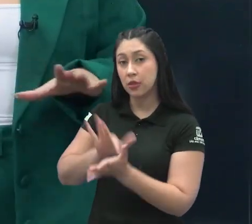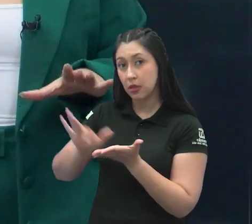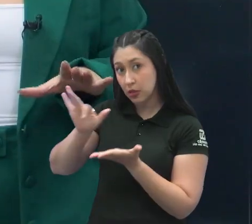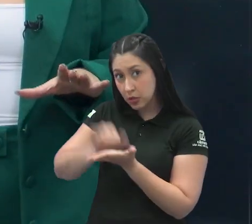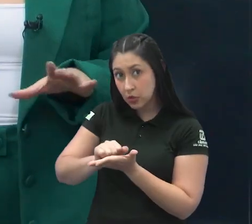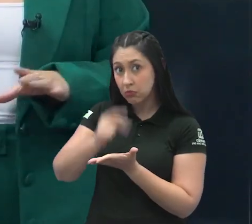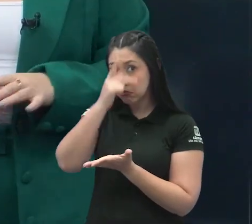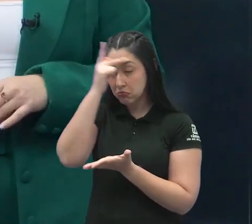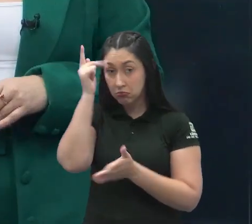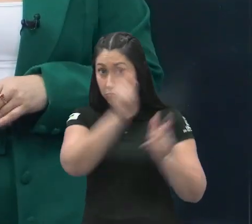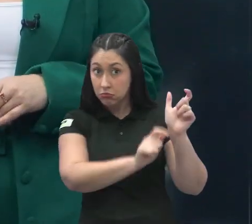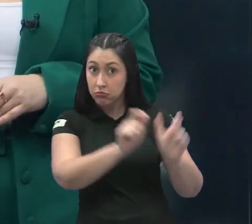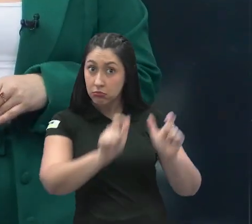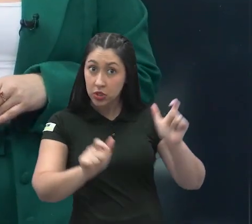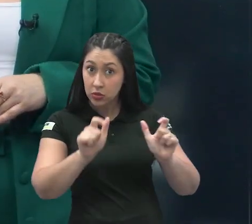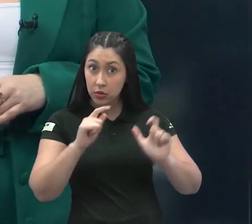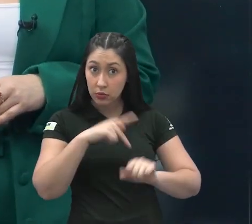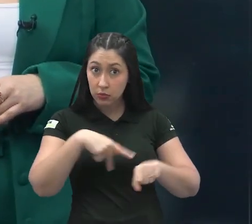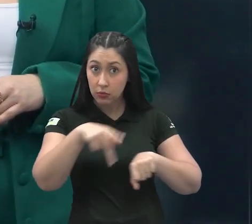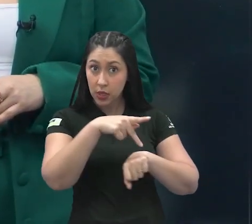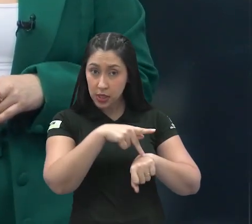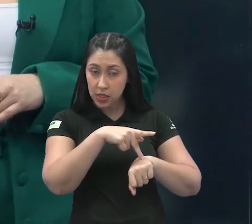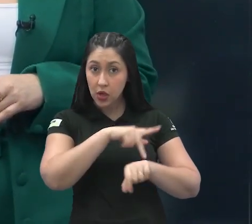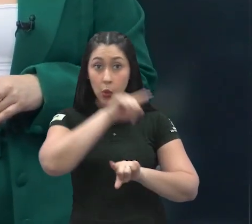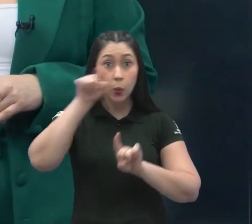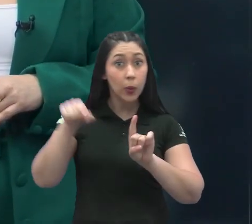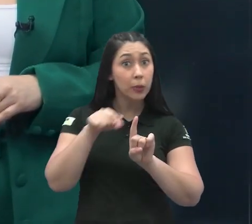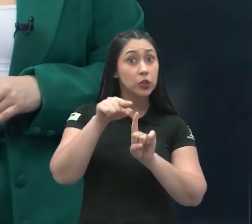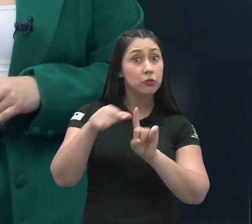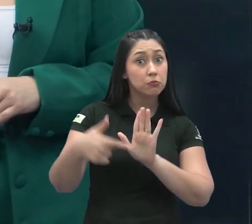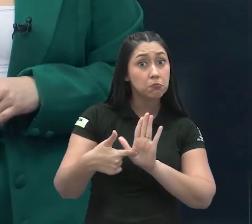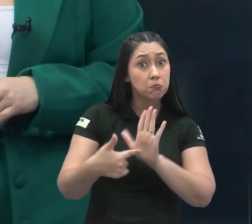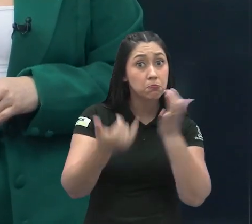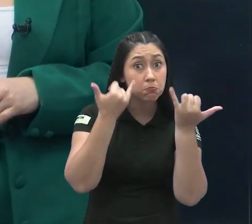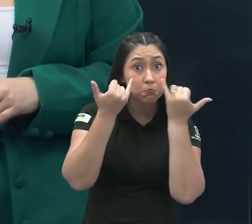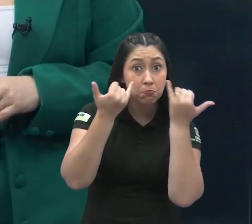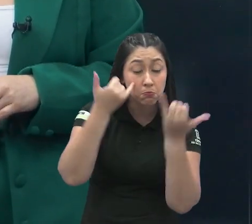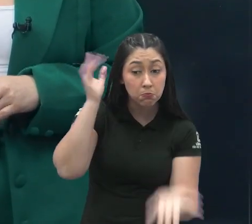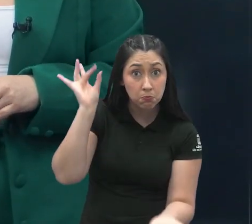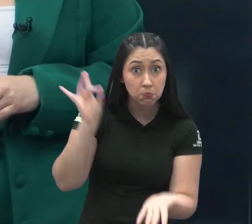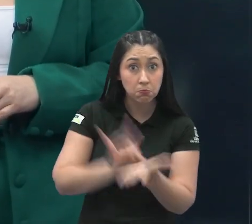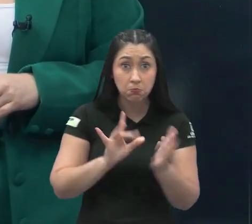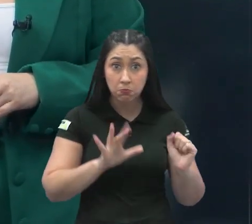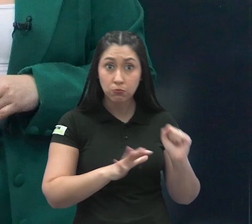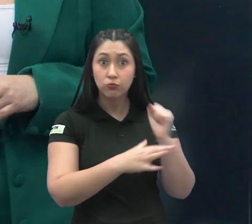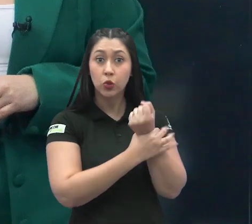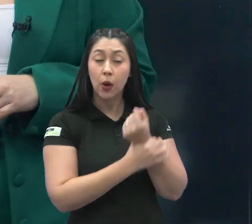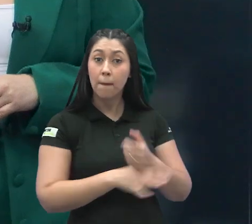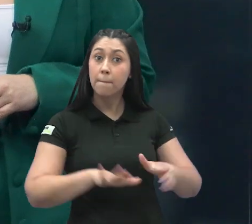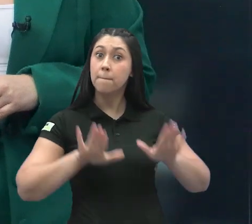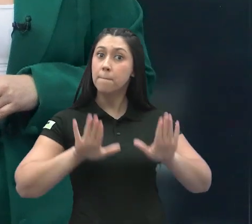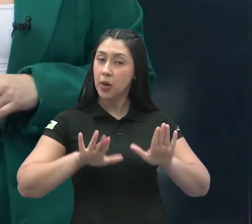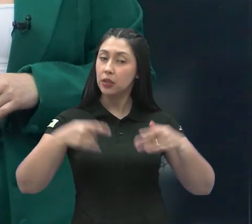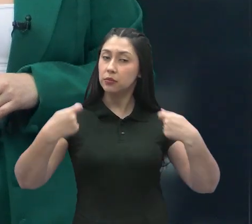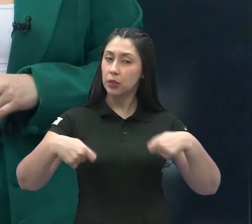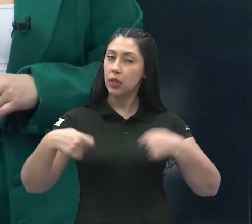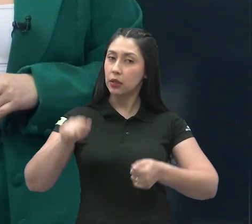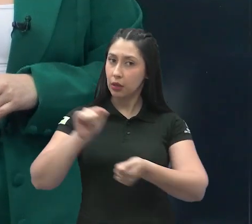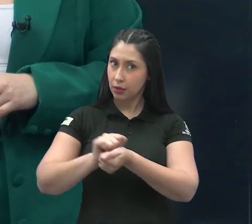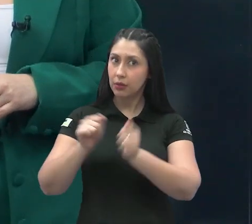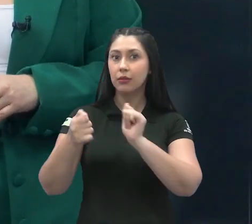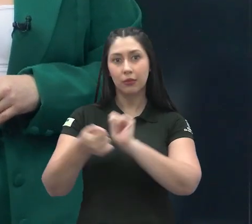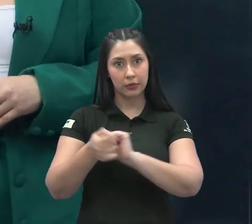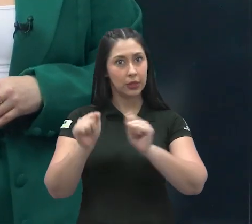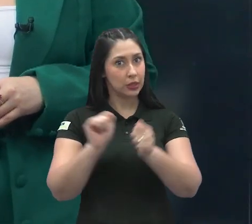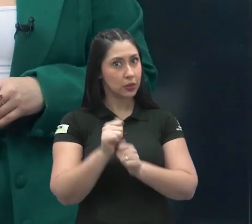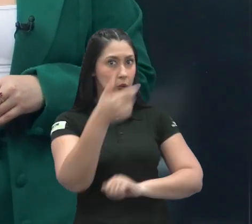em todo o país. As novas regras visam dar mais transparência e segurança ao consumidor, mas também exigem adaptação